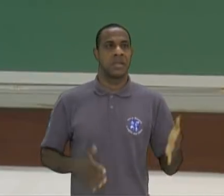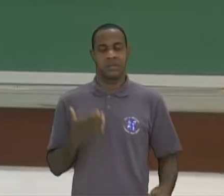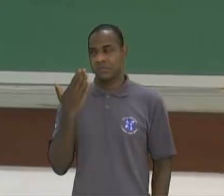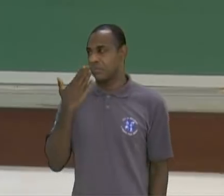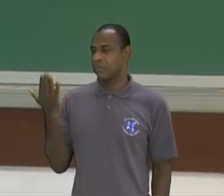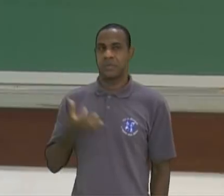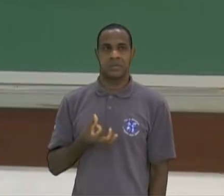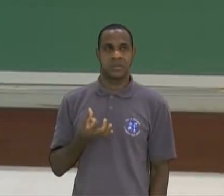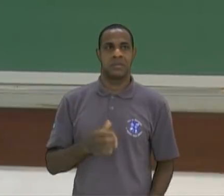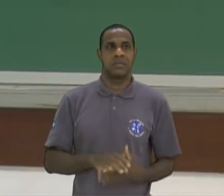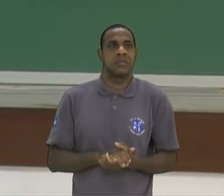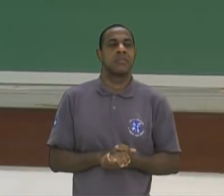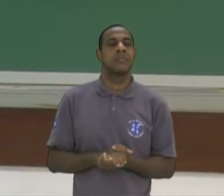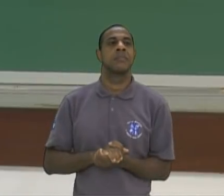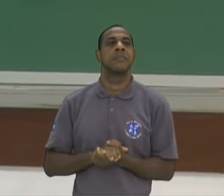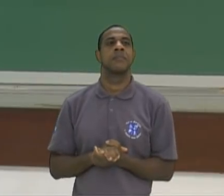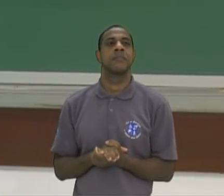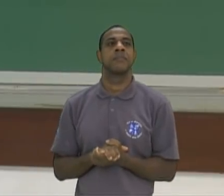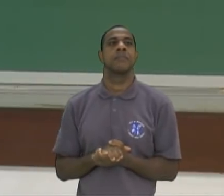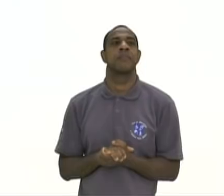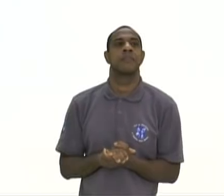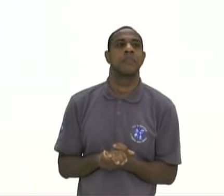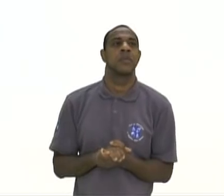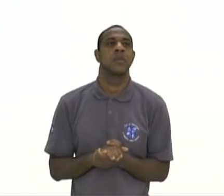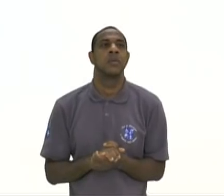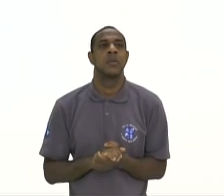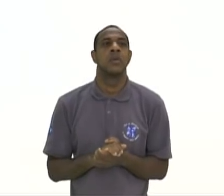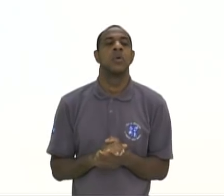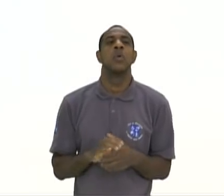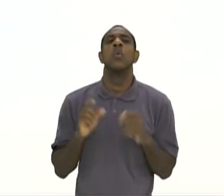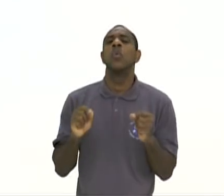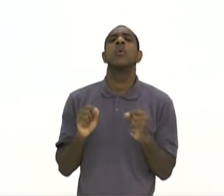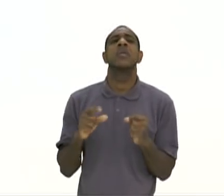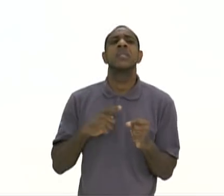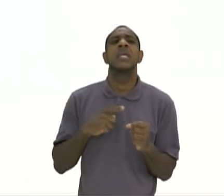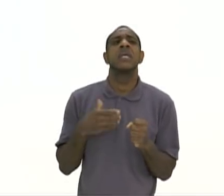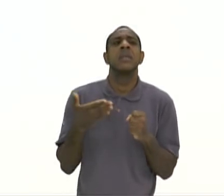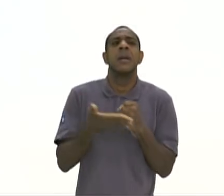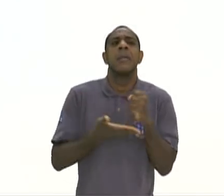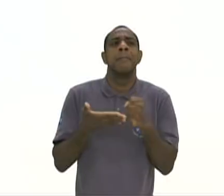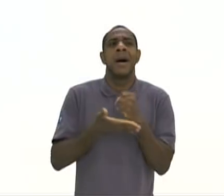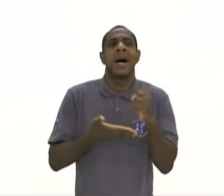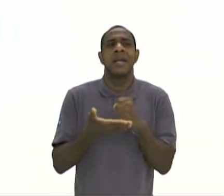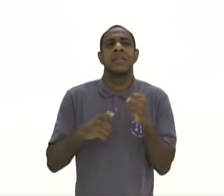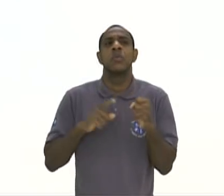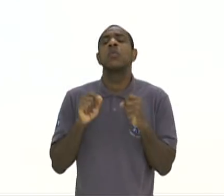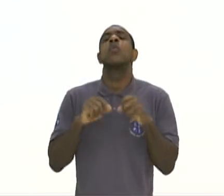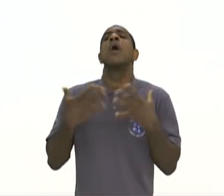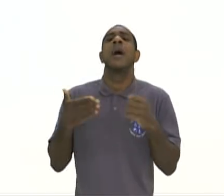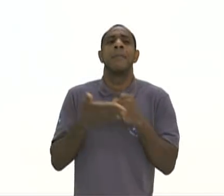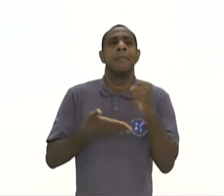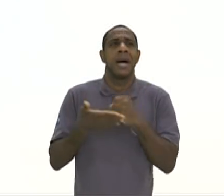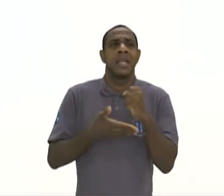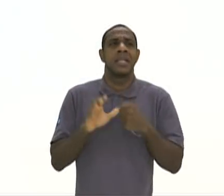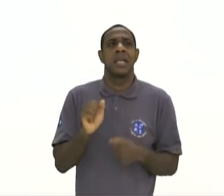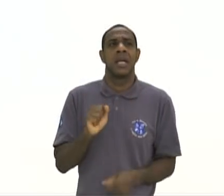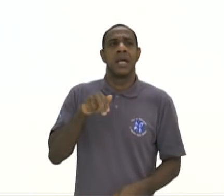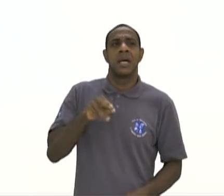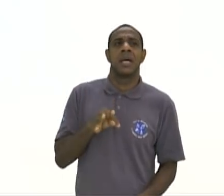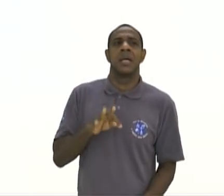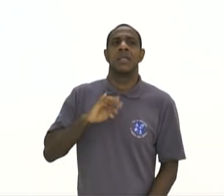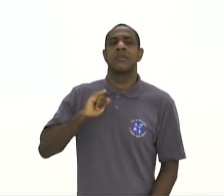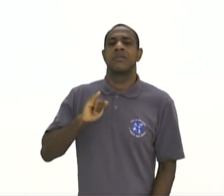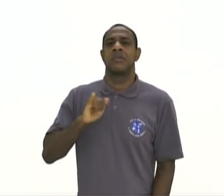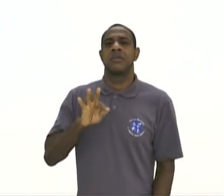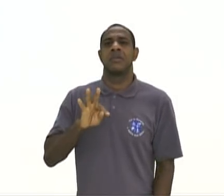é objetivo, um quiz que retrata o seguinte: em que se baseia a antiginástica? Ela é baseada no quê? Letra A,